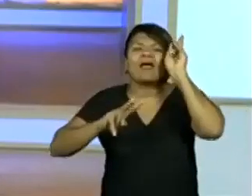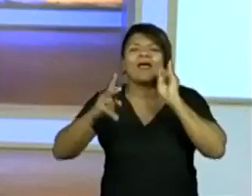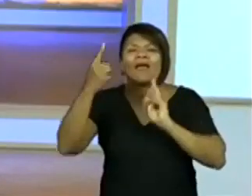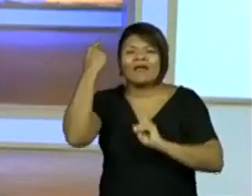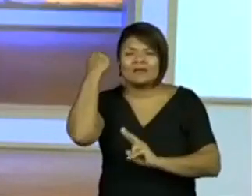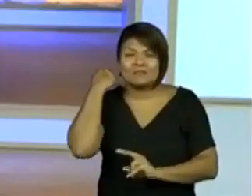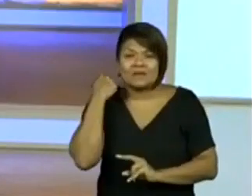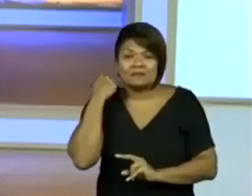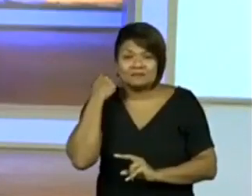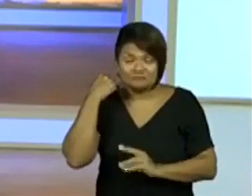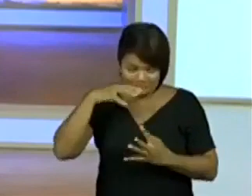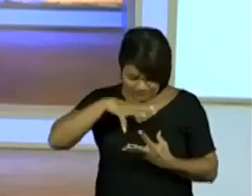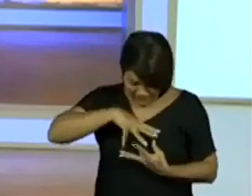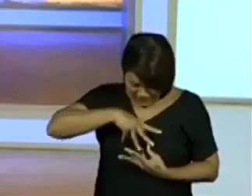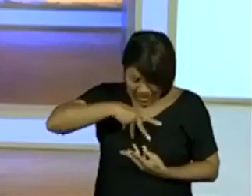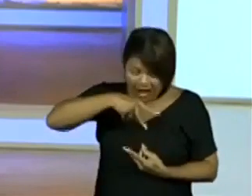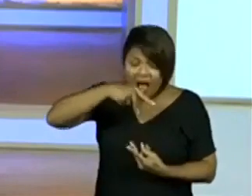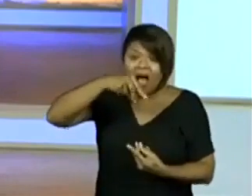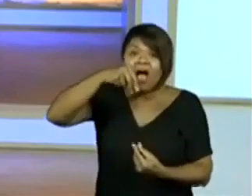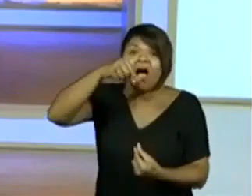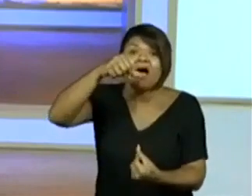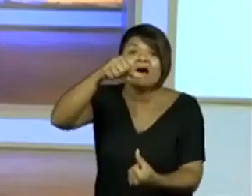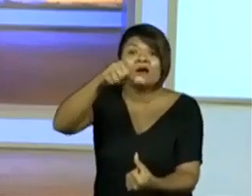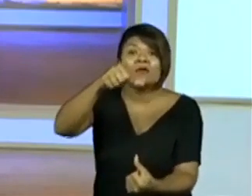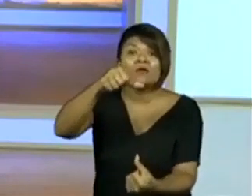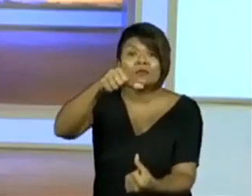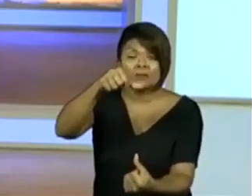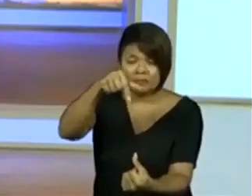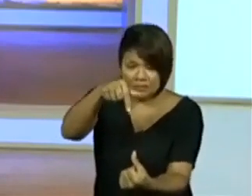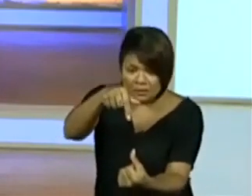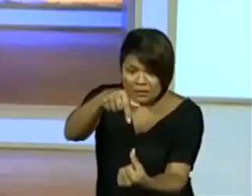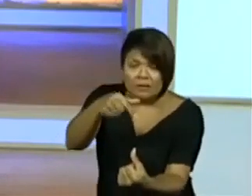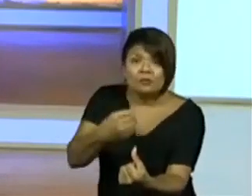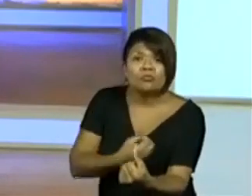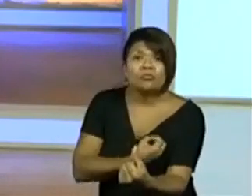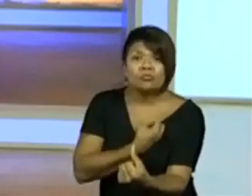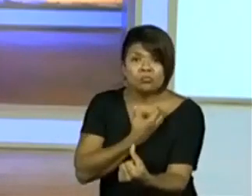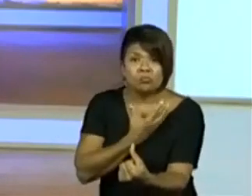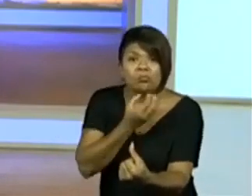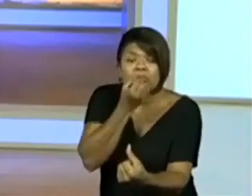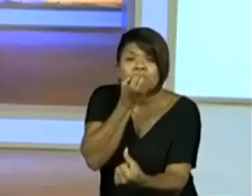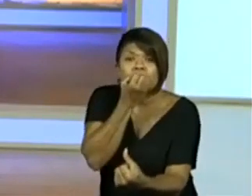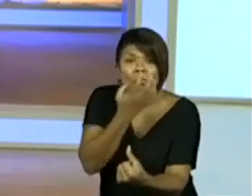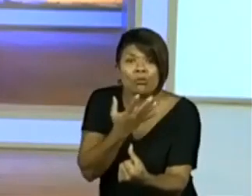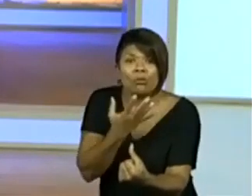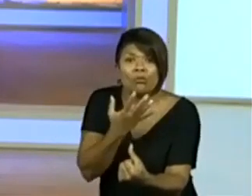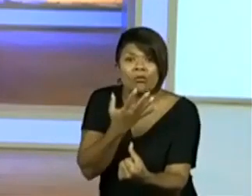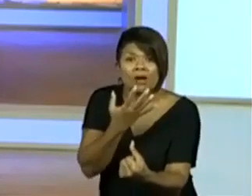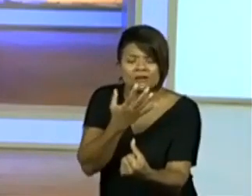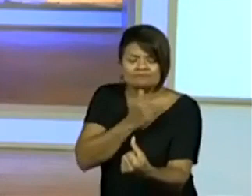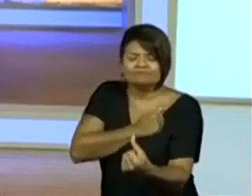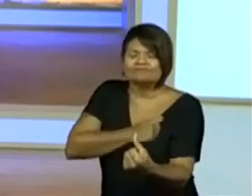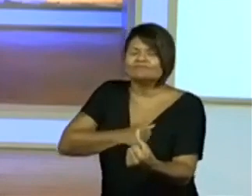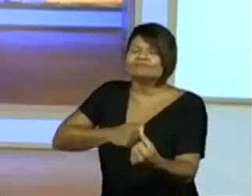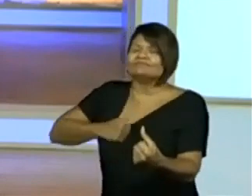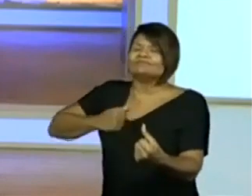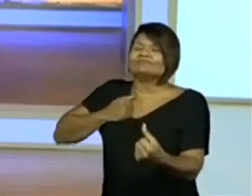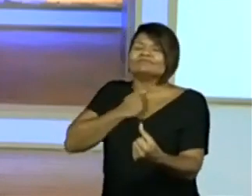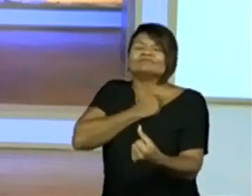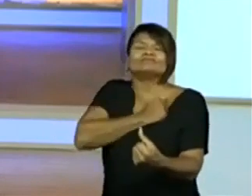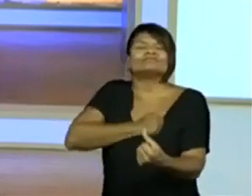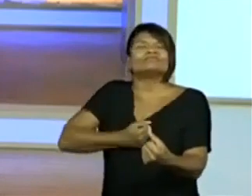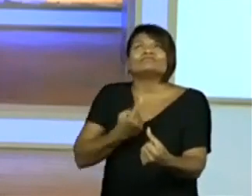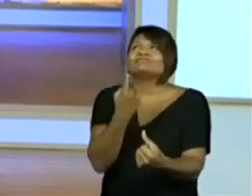Avoa, alma, avoa. Alma, saudade cumprida. Alma